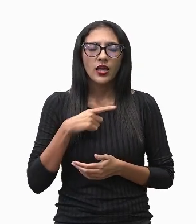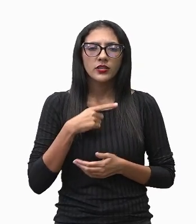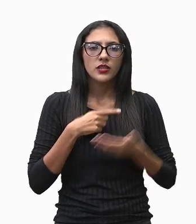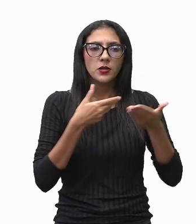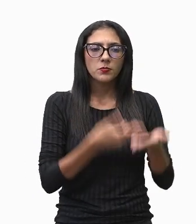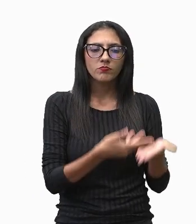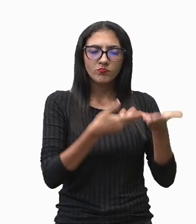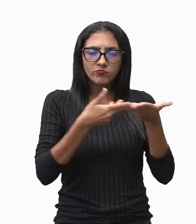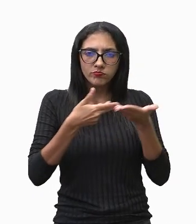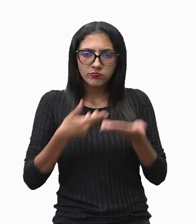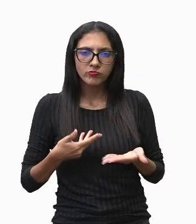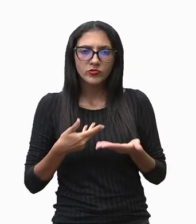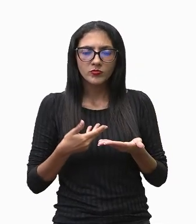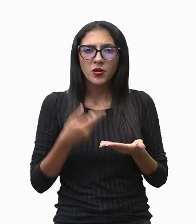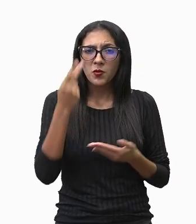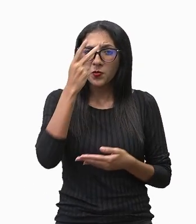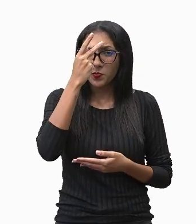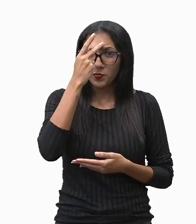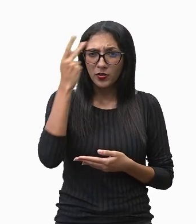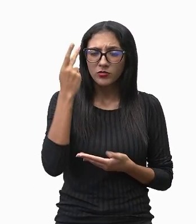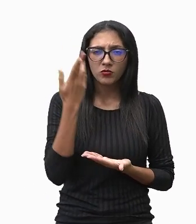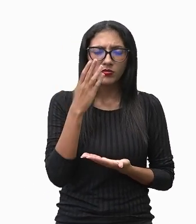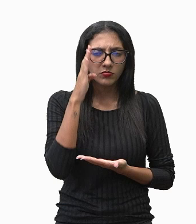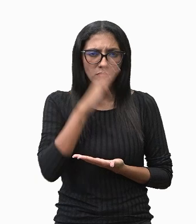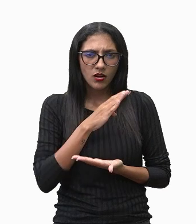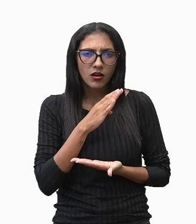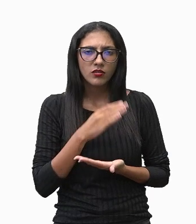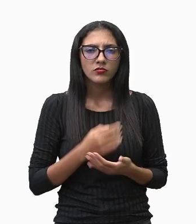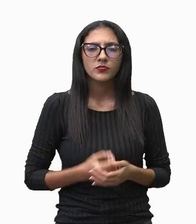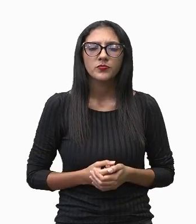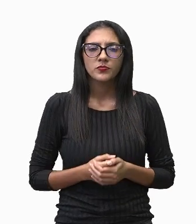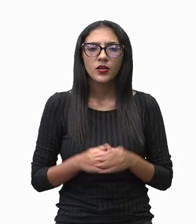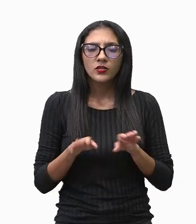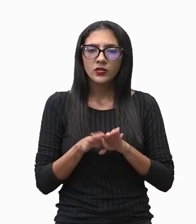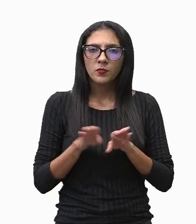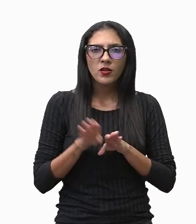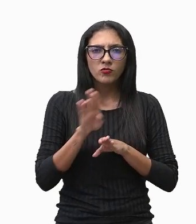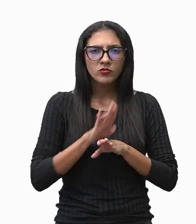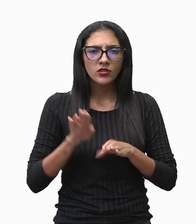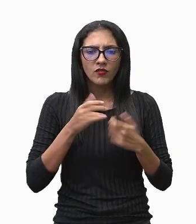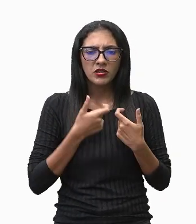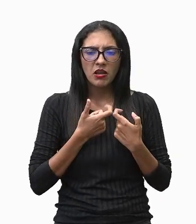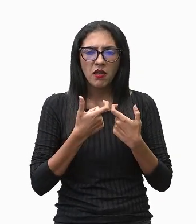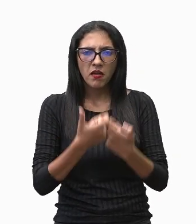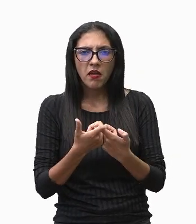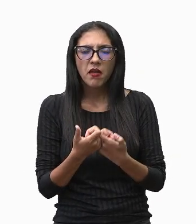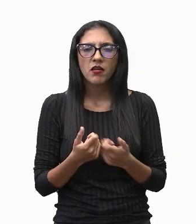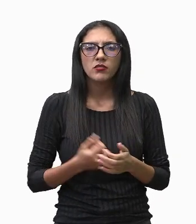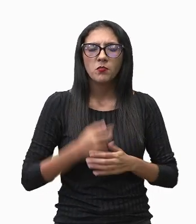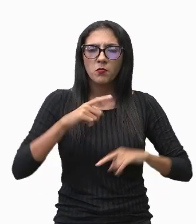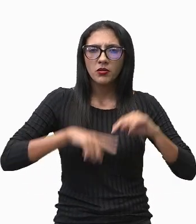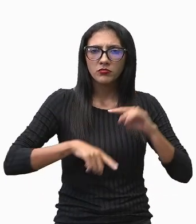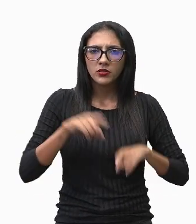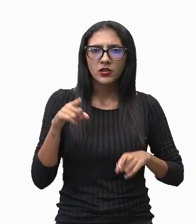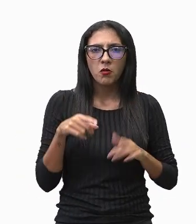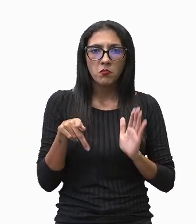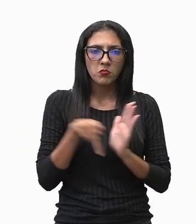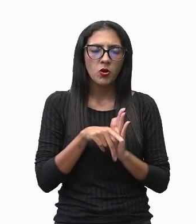abrigavam terroristas, né, que tinham armas, que tinham armamentos, né, que